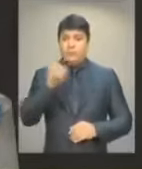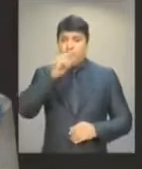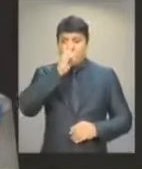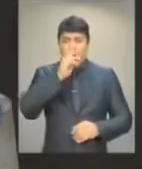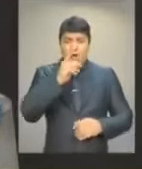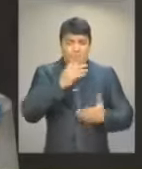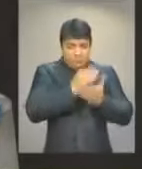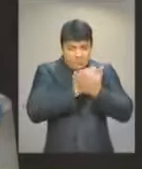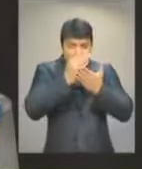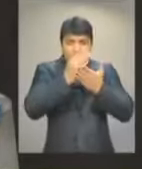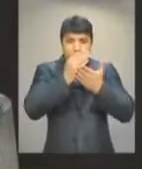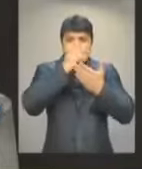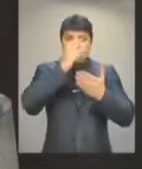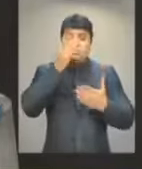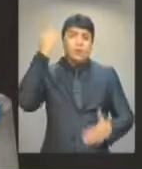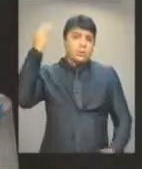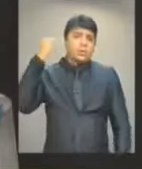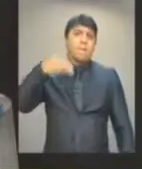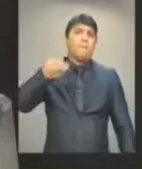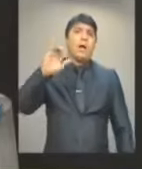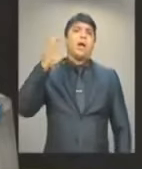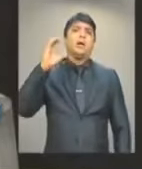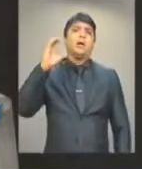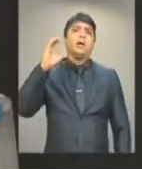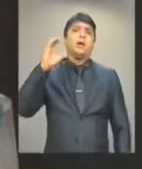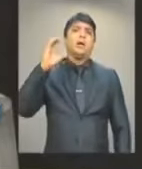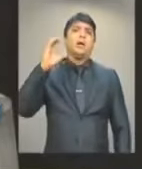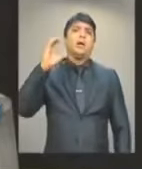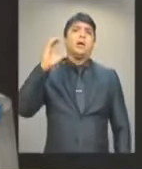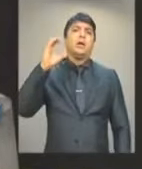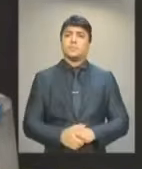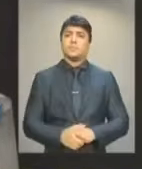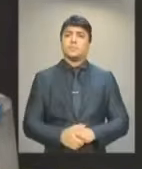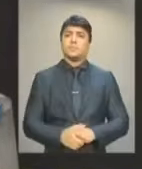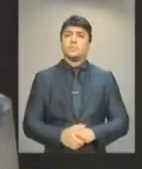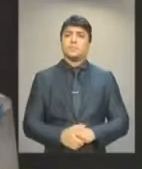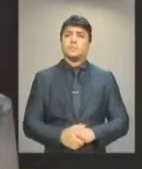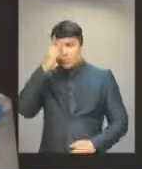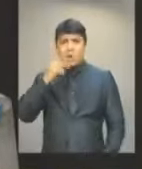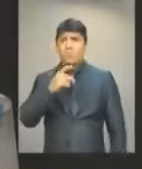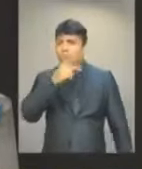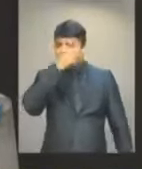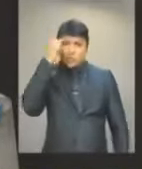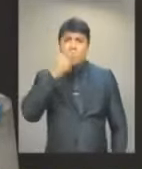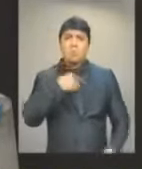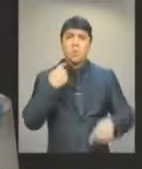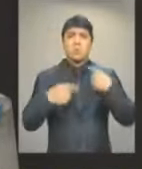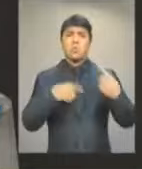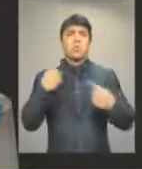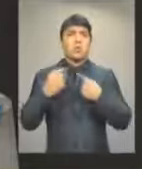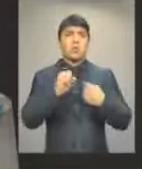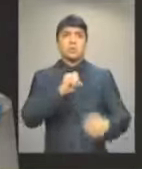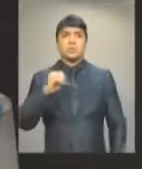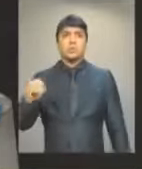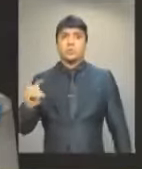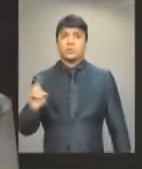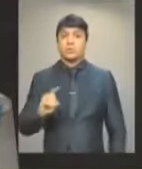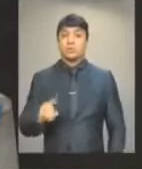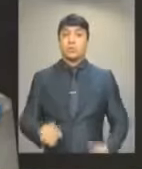que, de início, ainda em março, dizia que não morreriam mais que 800 pessoas.